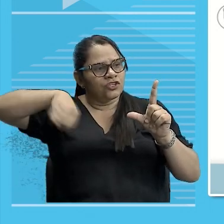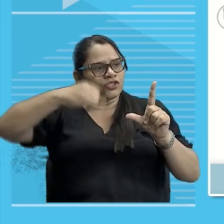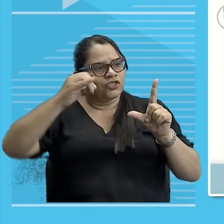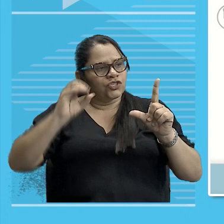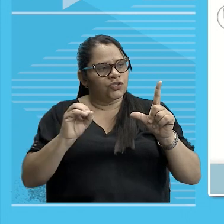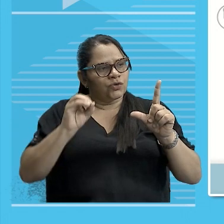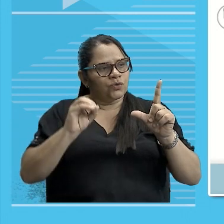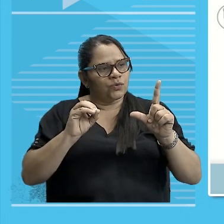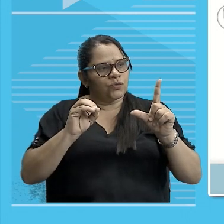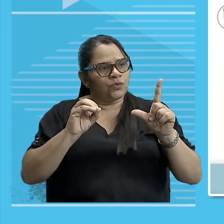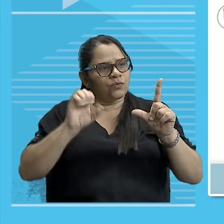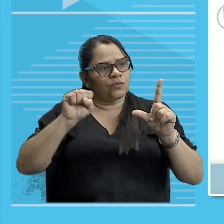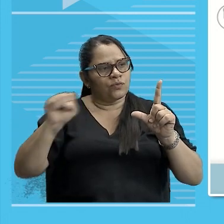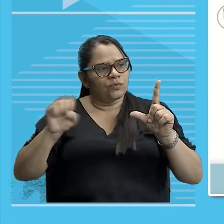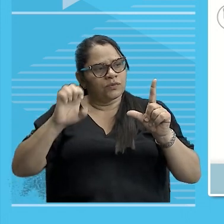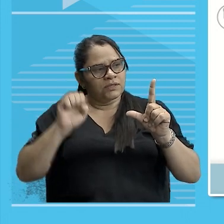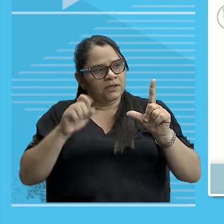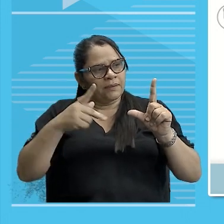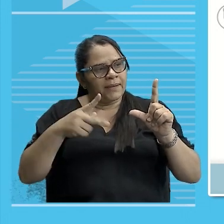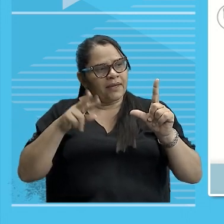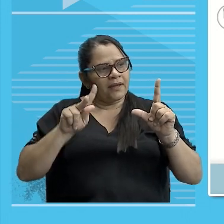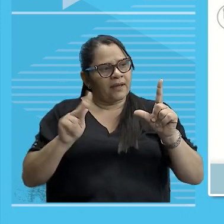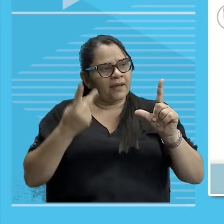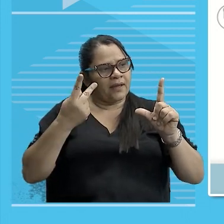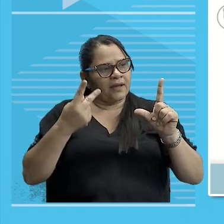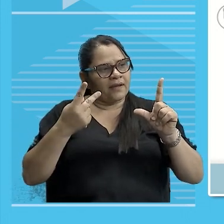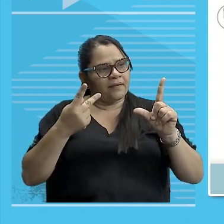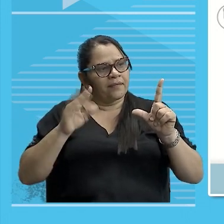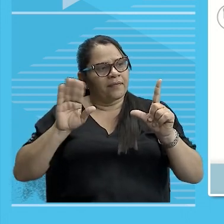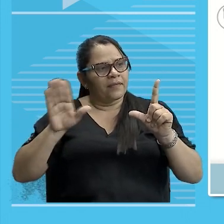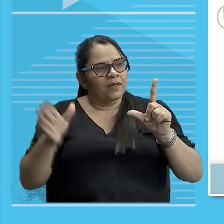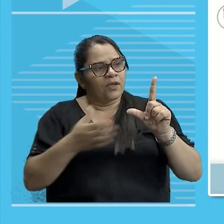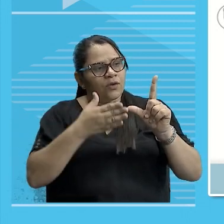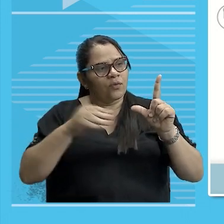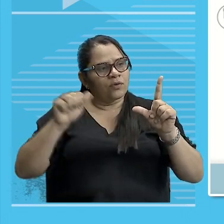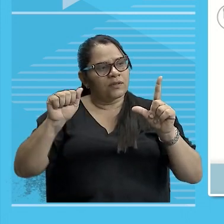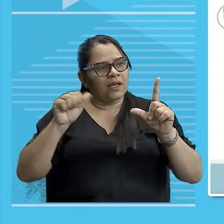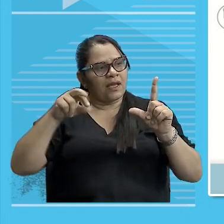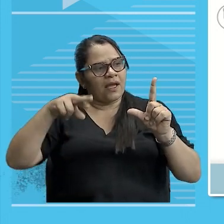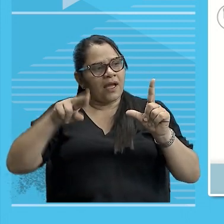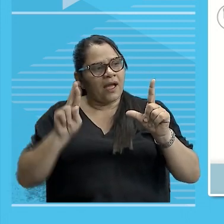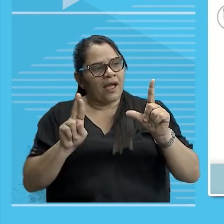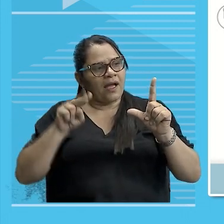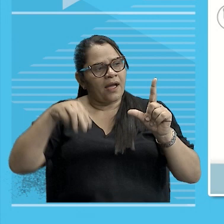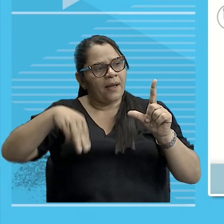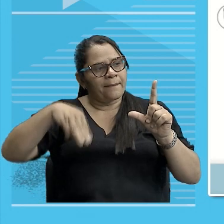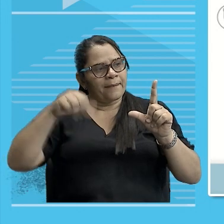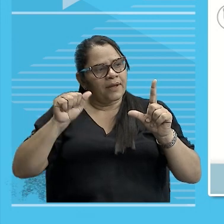essa questão é muito fácil vamos por eliminação